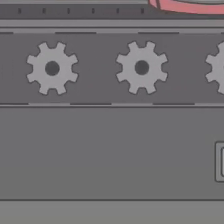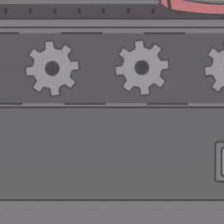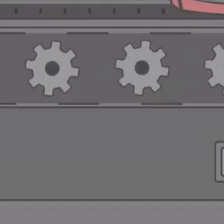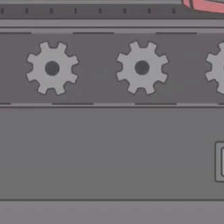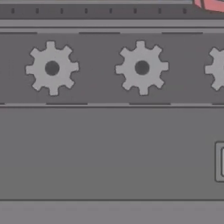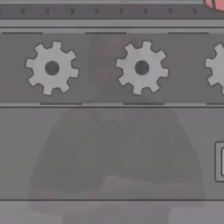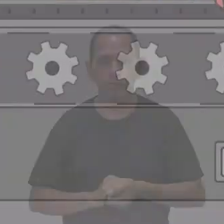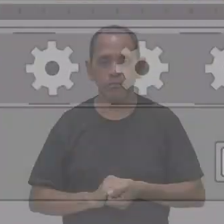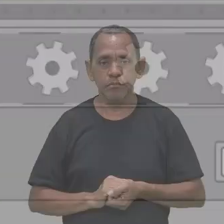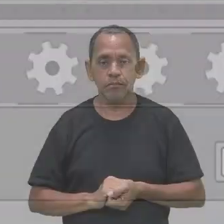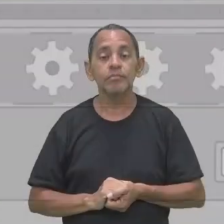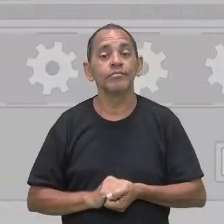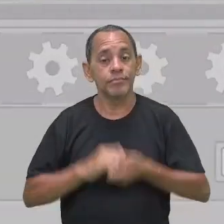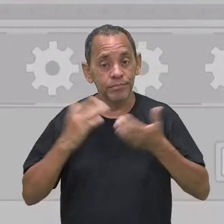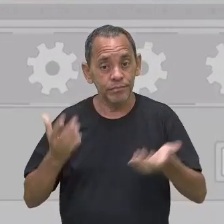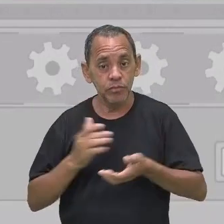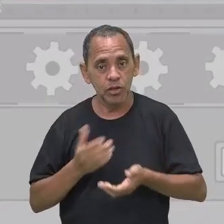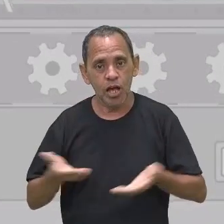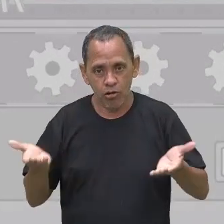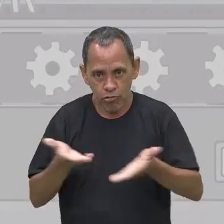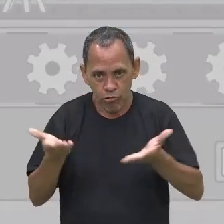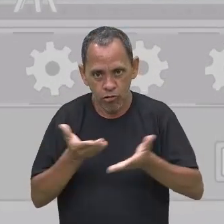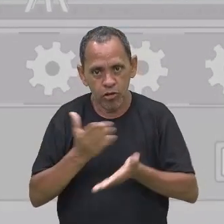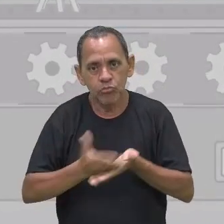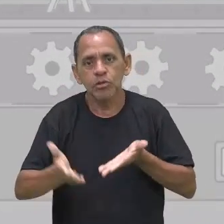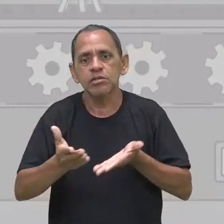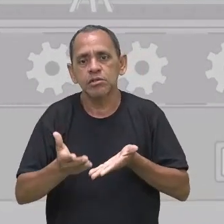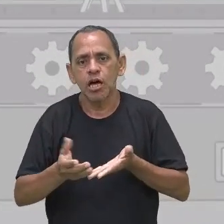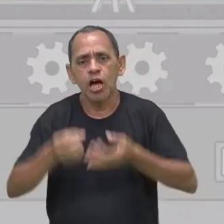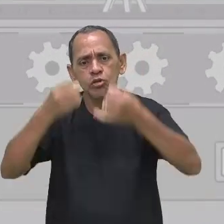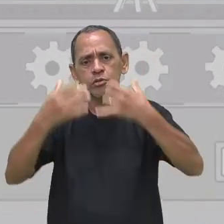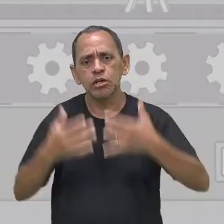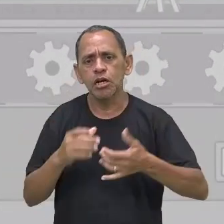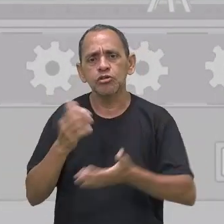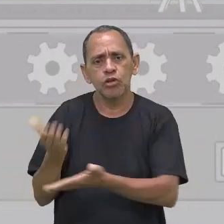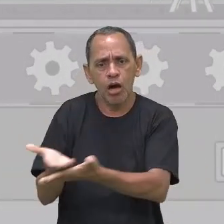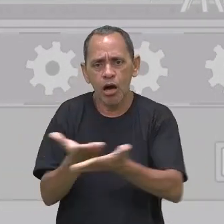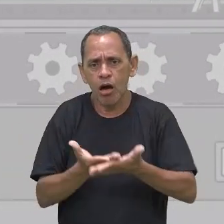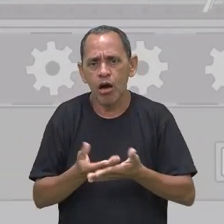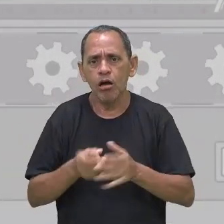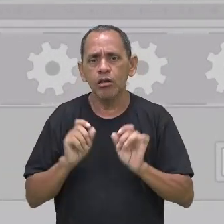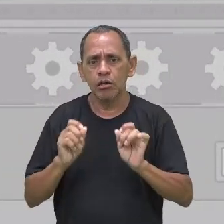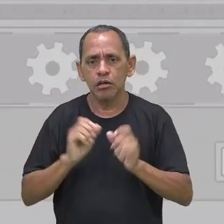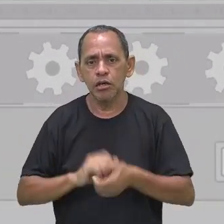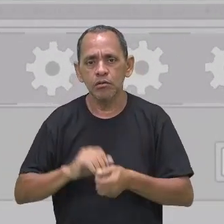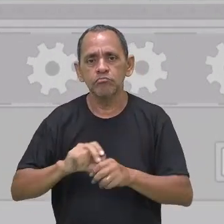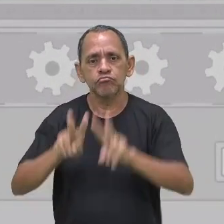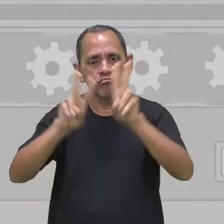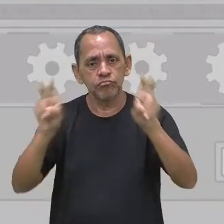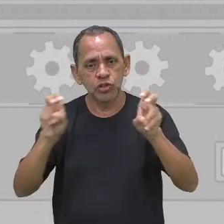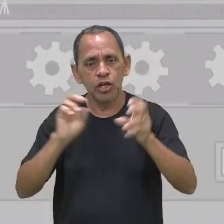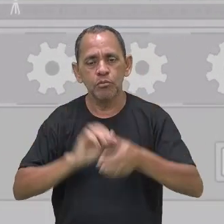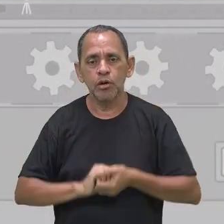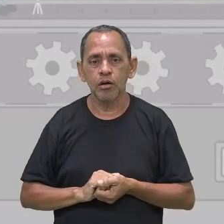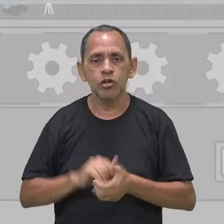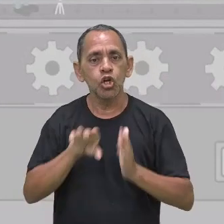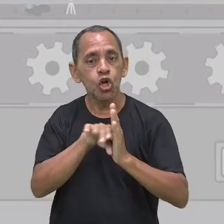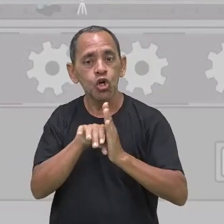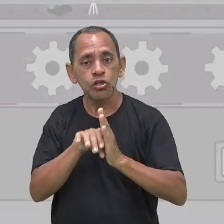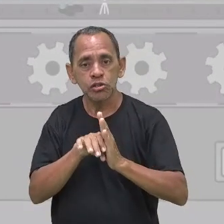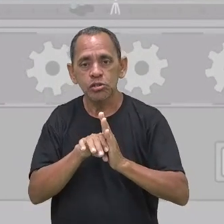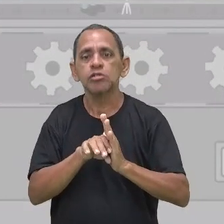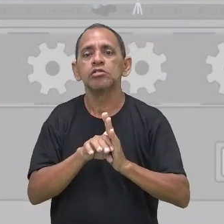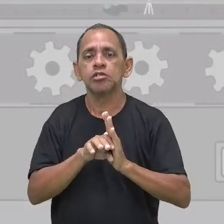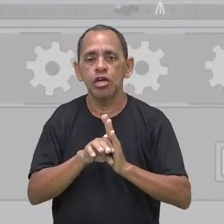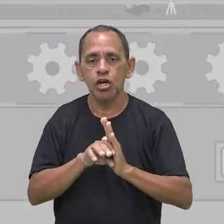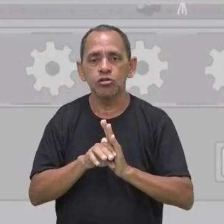Muito bem, a gente vai então começar falando, dando uma definição do que é indústria cultural. Por